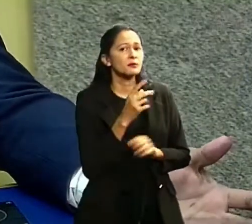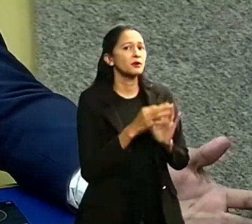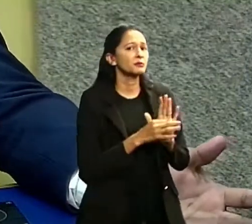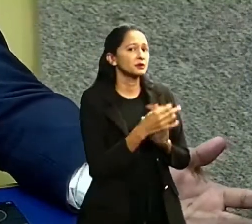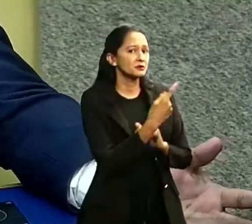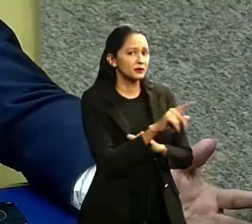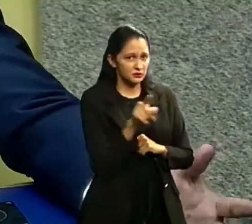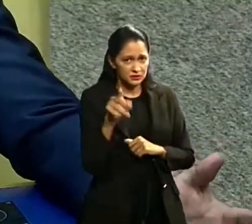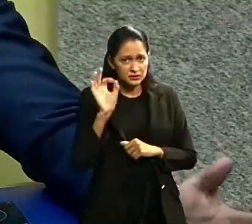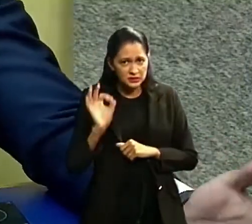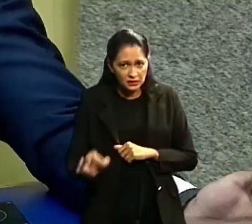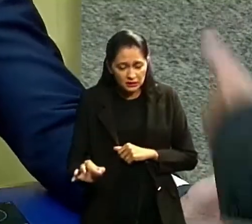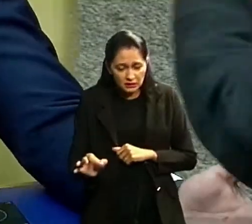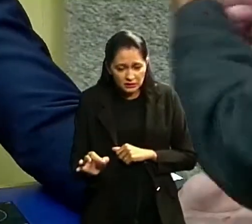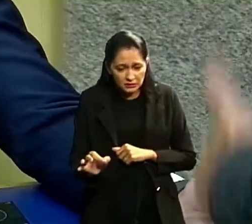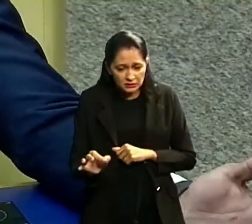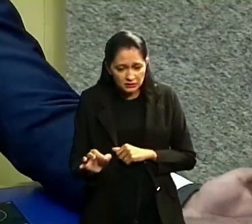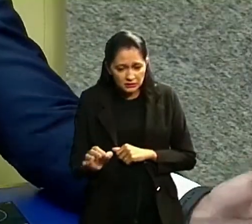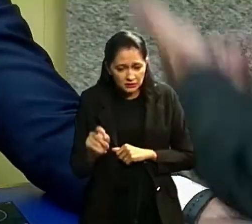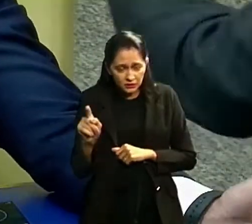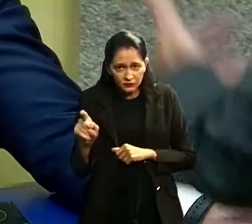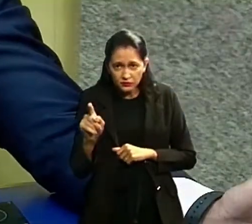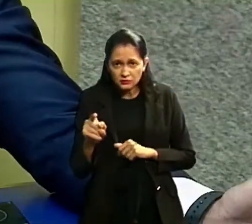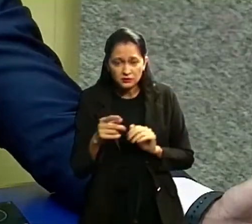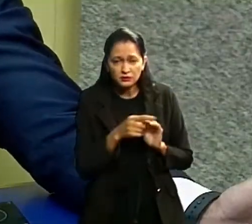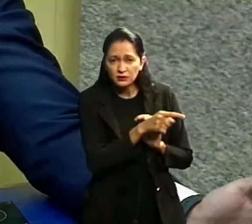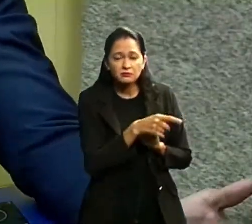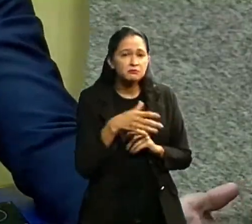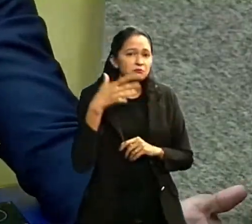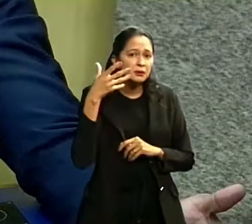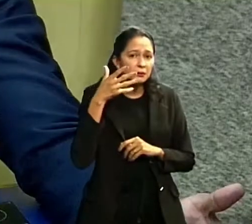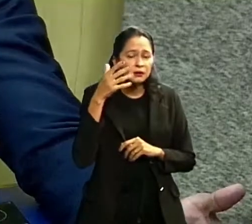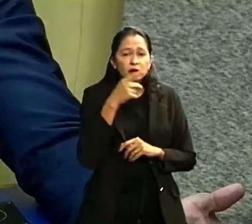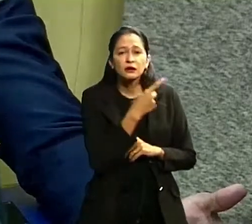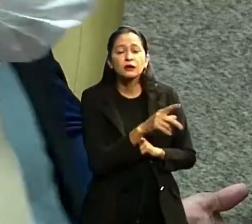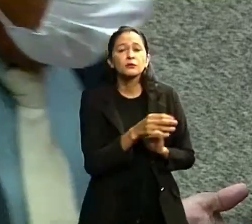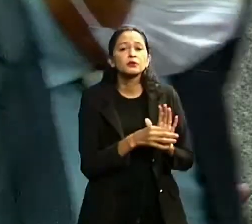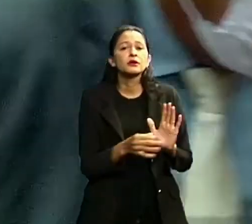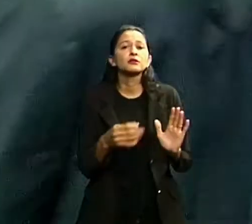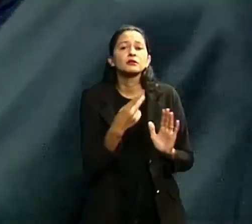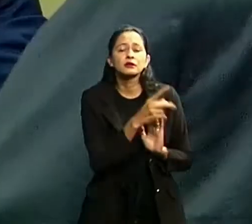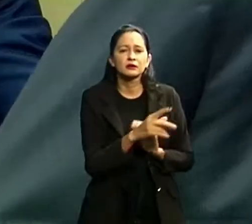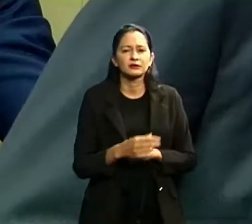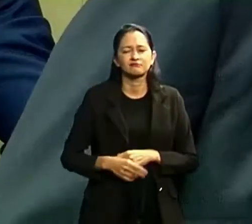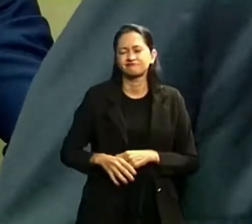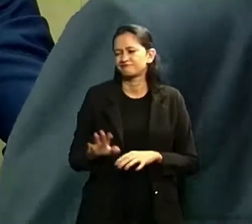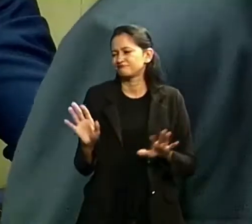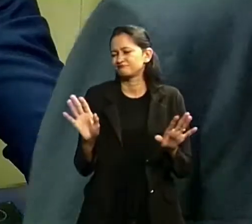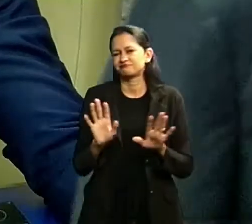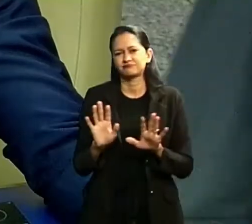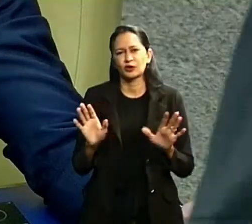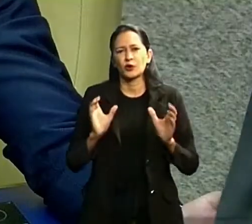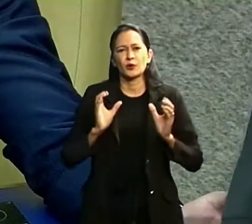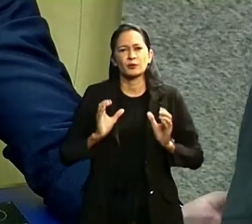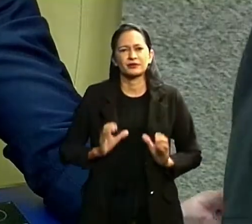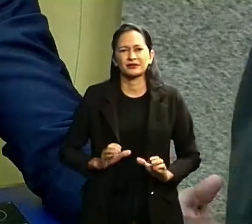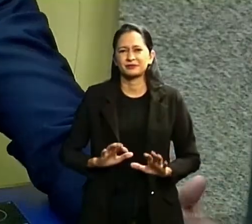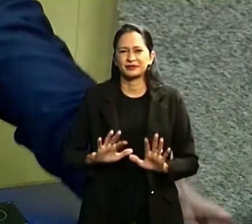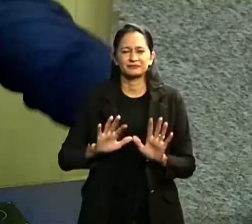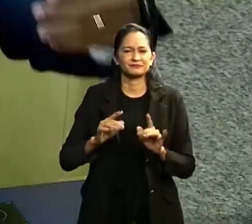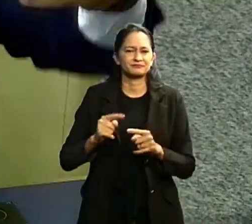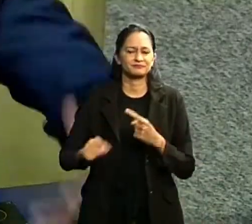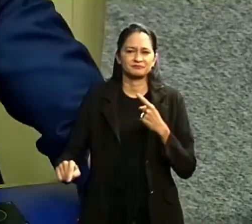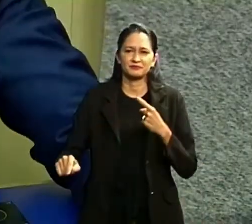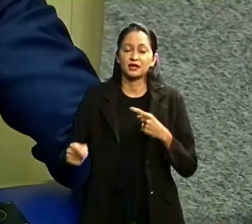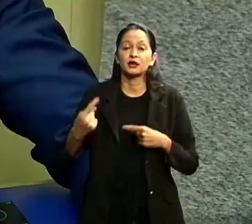tem certeza? O senhor tem certeza que o senhor não ouviu ele, vereador Mauro Rubi? Então é desnecessário esse tipo de comportamento.